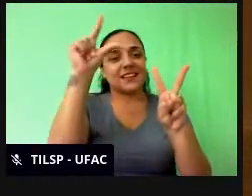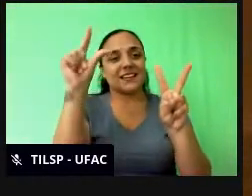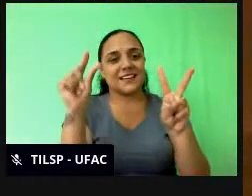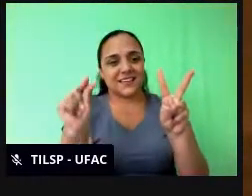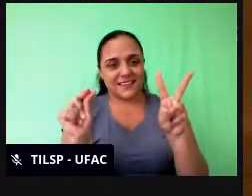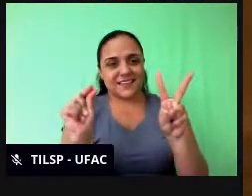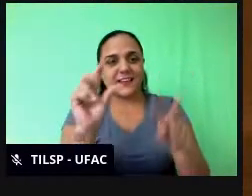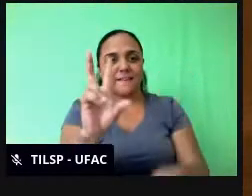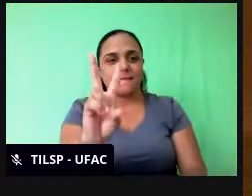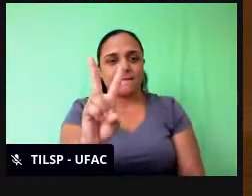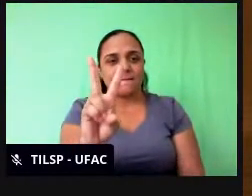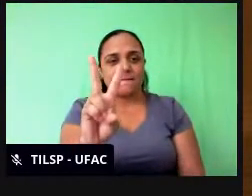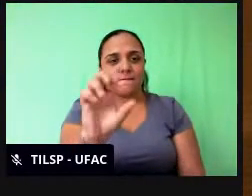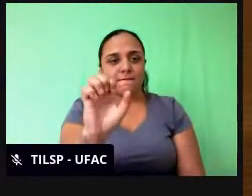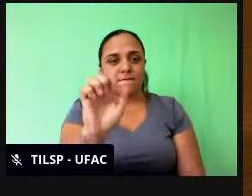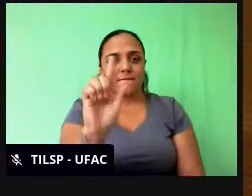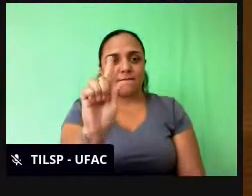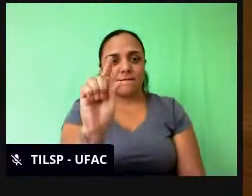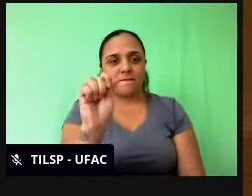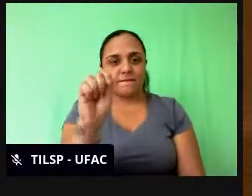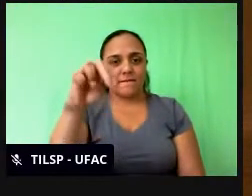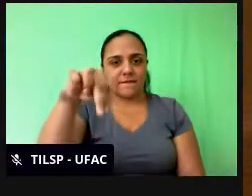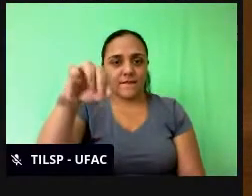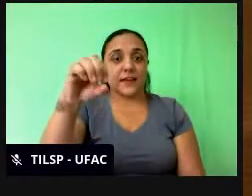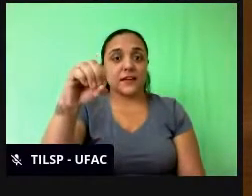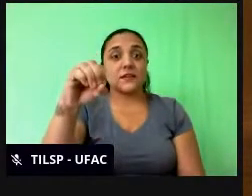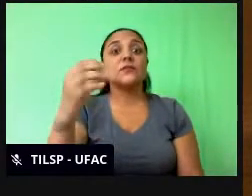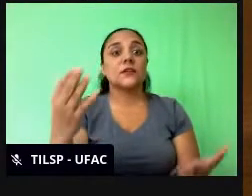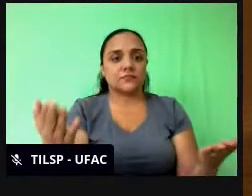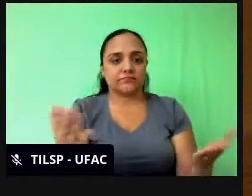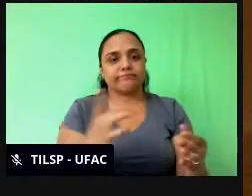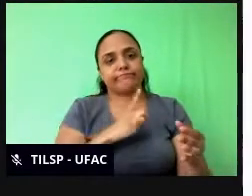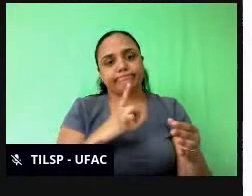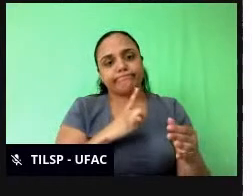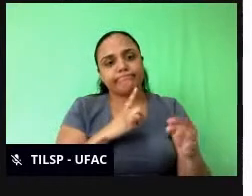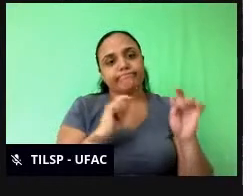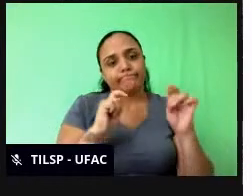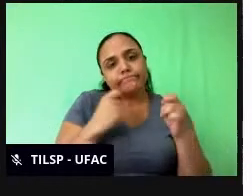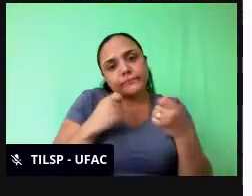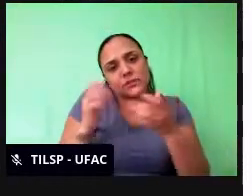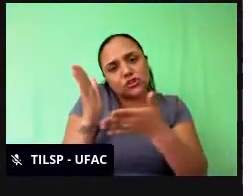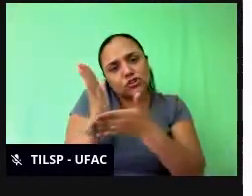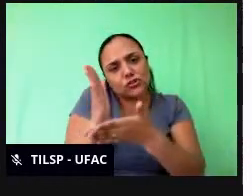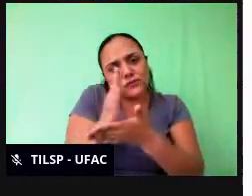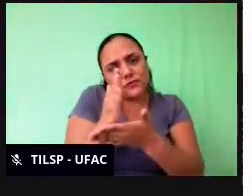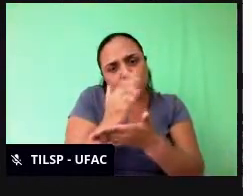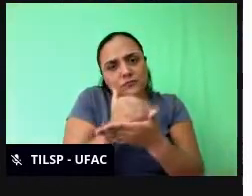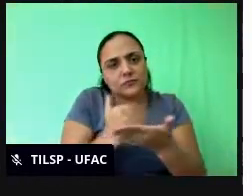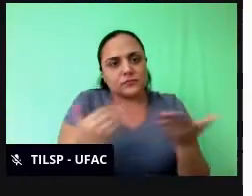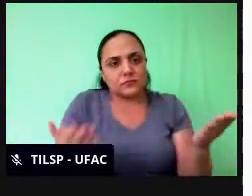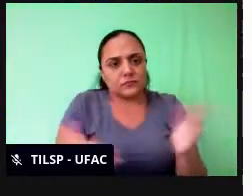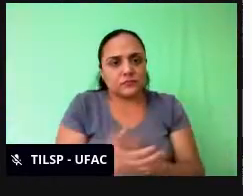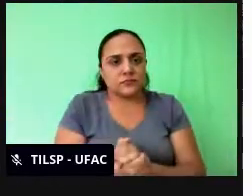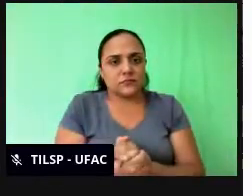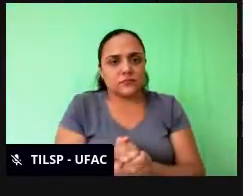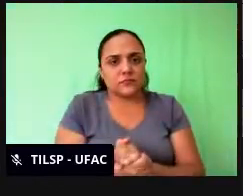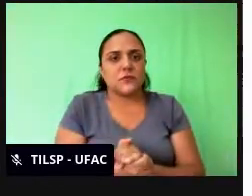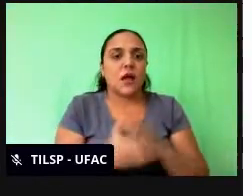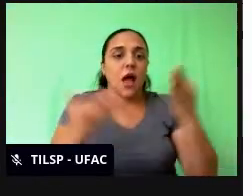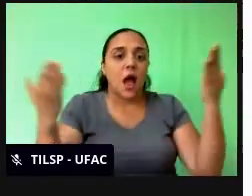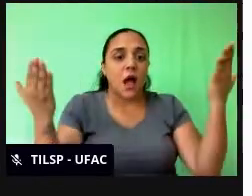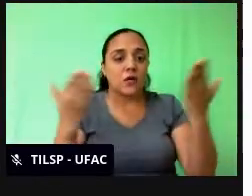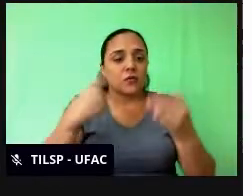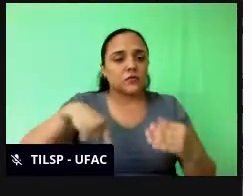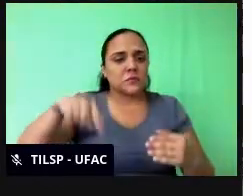uma quantidade bem baixa nos cogumelos, que realmente é difícil de atingir. Então, o que a gente faz nessas